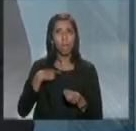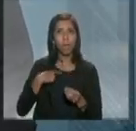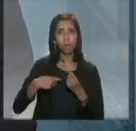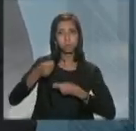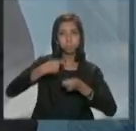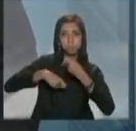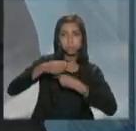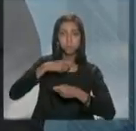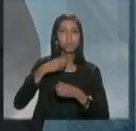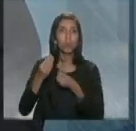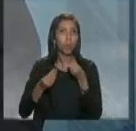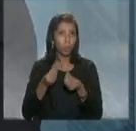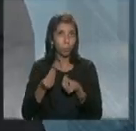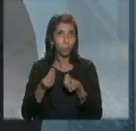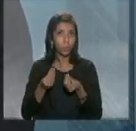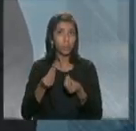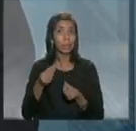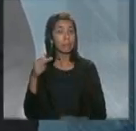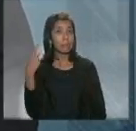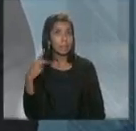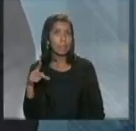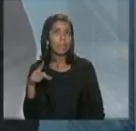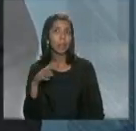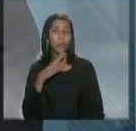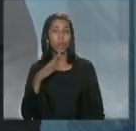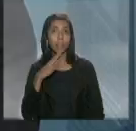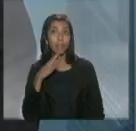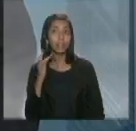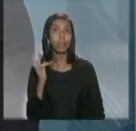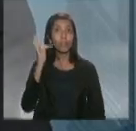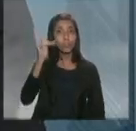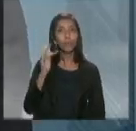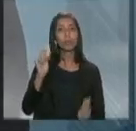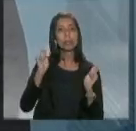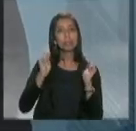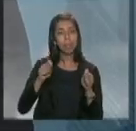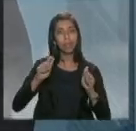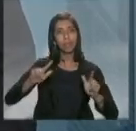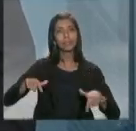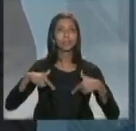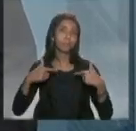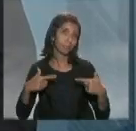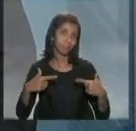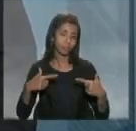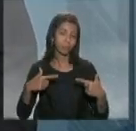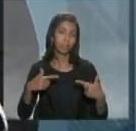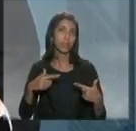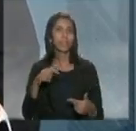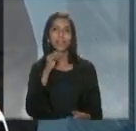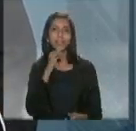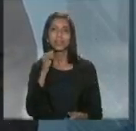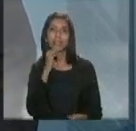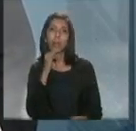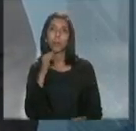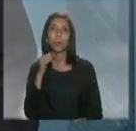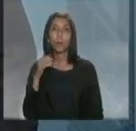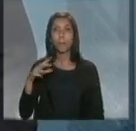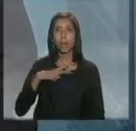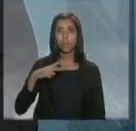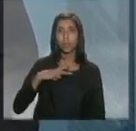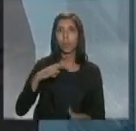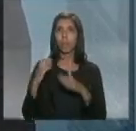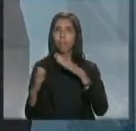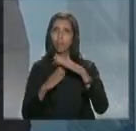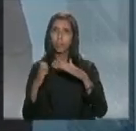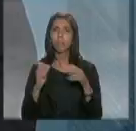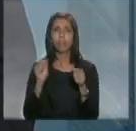seu negócio, E esse conhecimento ele vai gerar o quê? Vai gerar no futuro o quê? Uma ação, Que no caso da iniciativa privada,